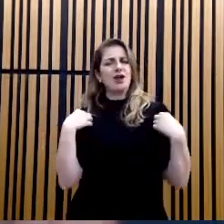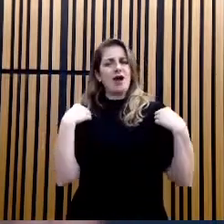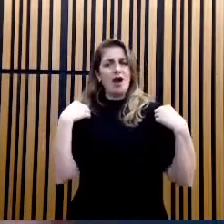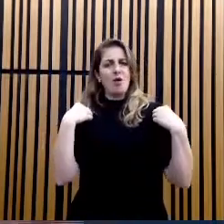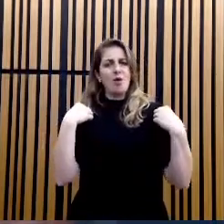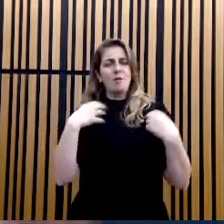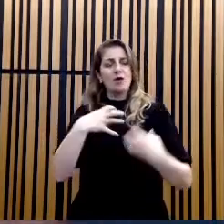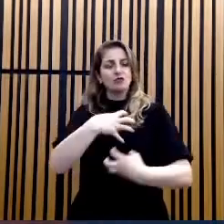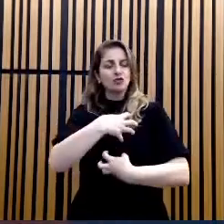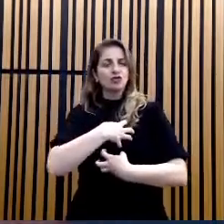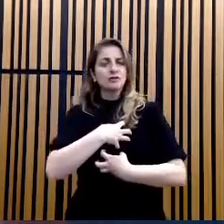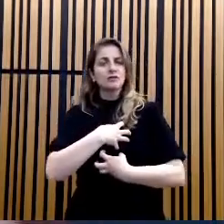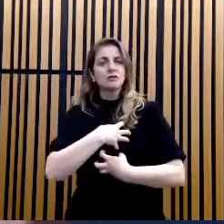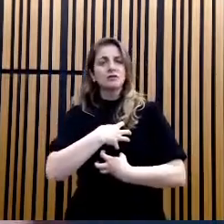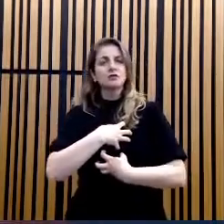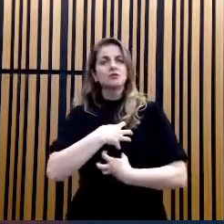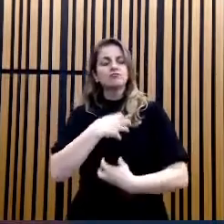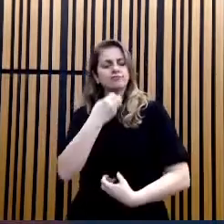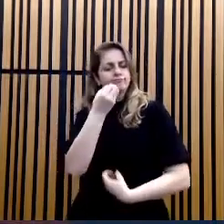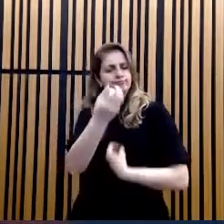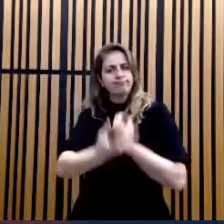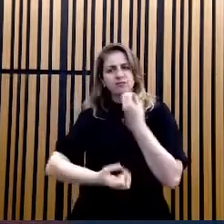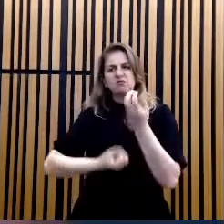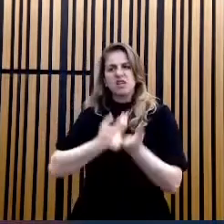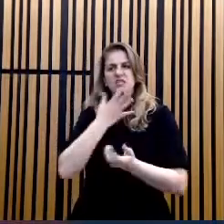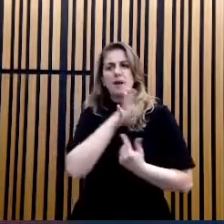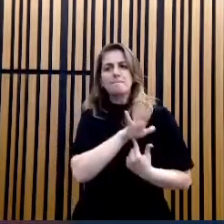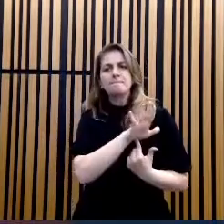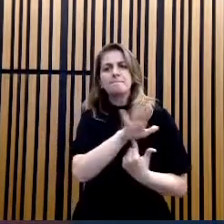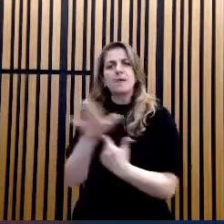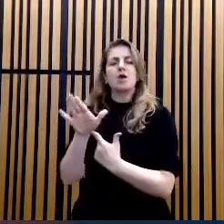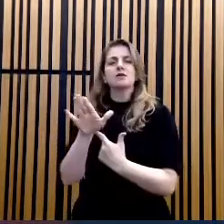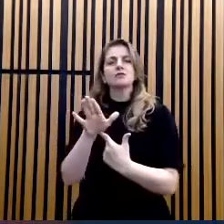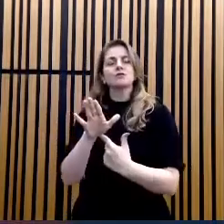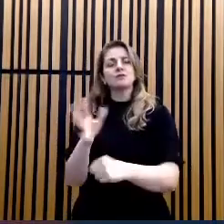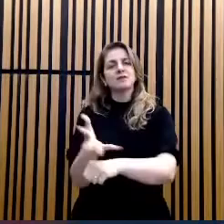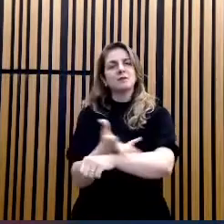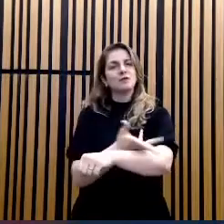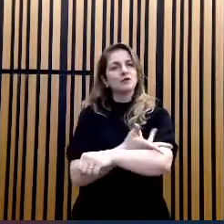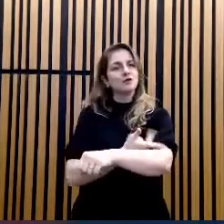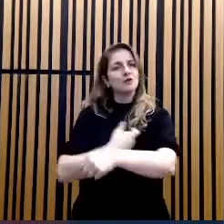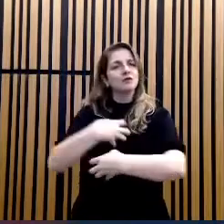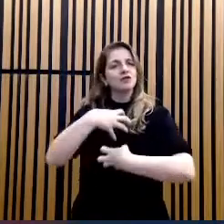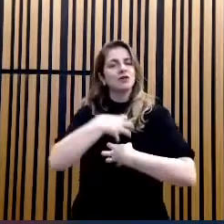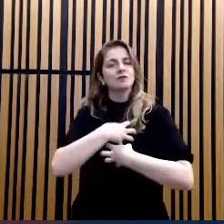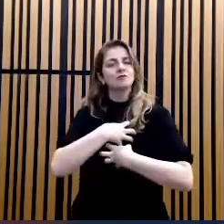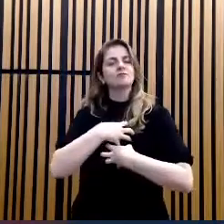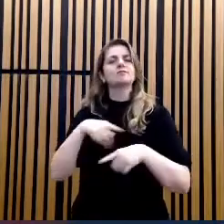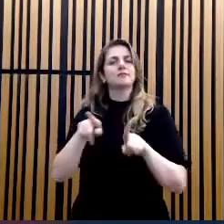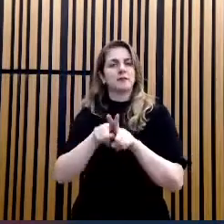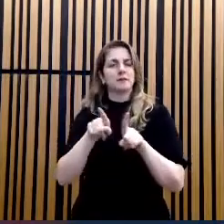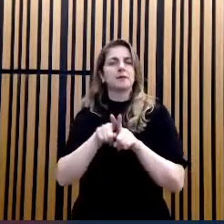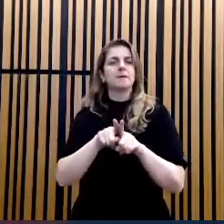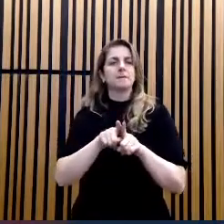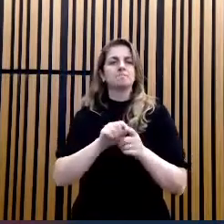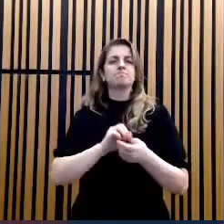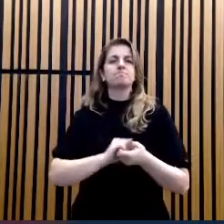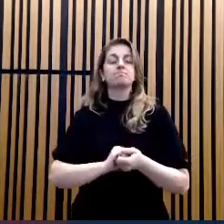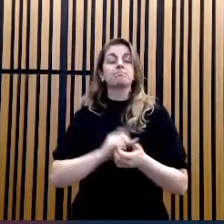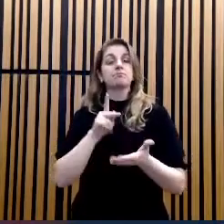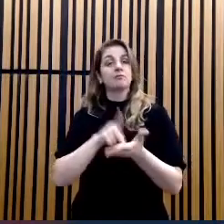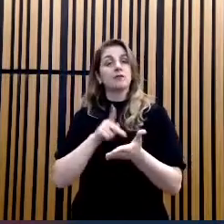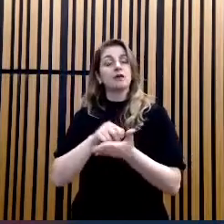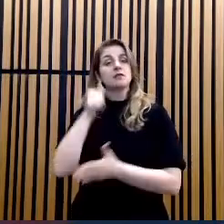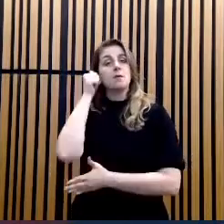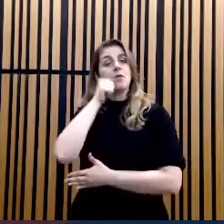forma da gente botar para fora os nossos sentimentos e o nosso estado de espírito, né? Então, quando a mulher